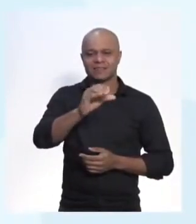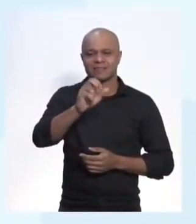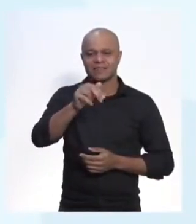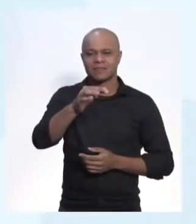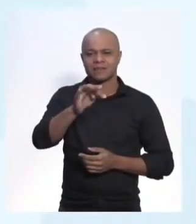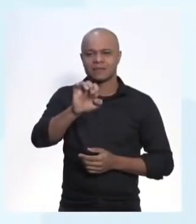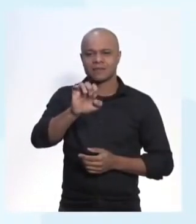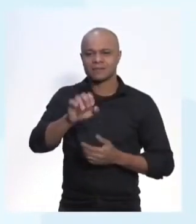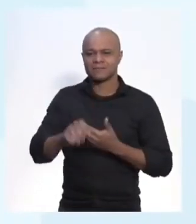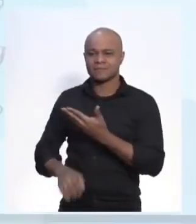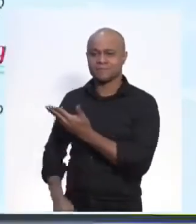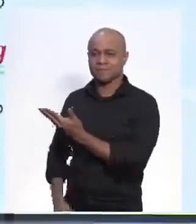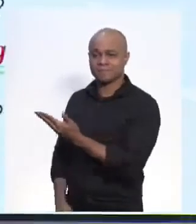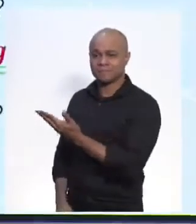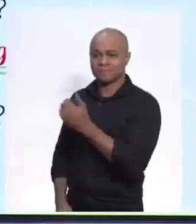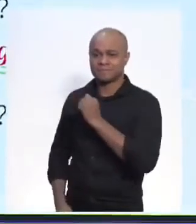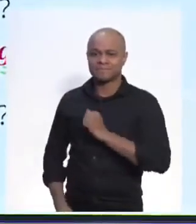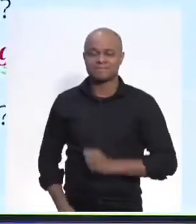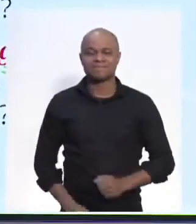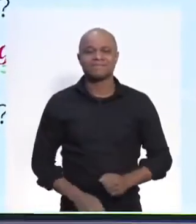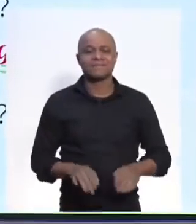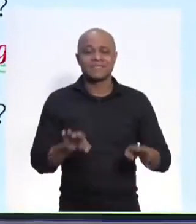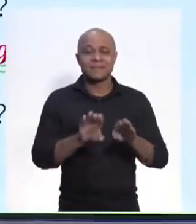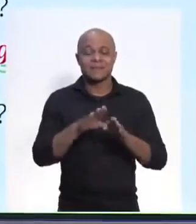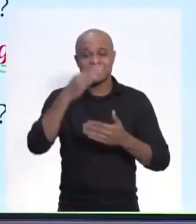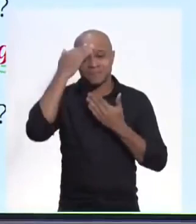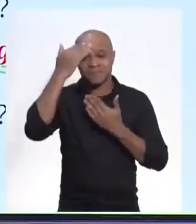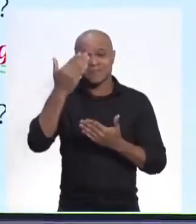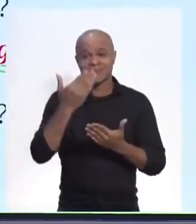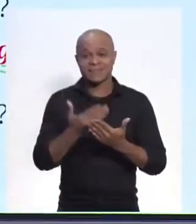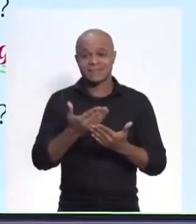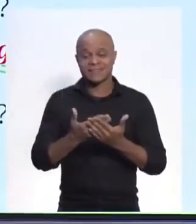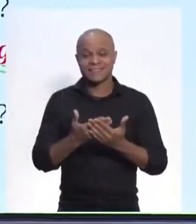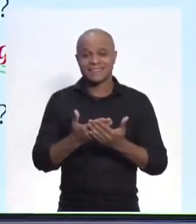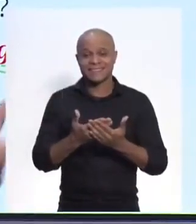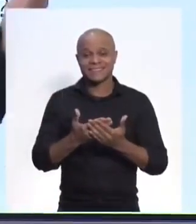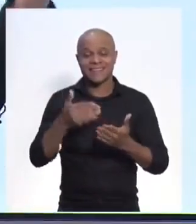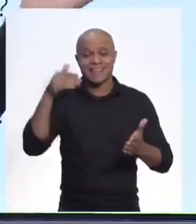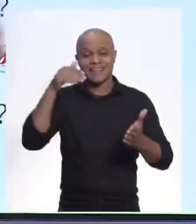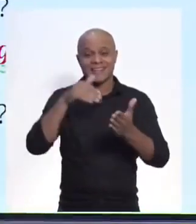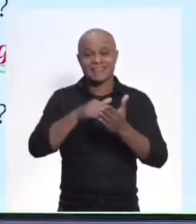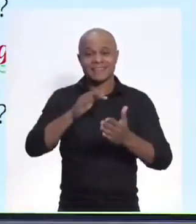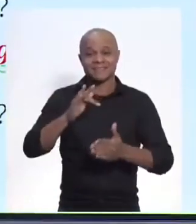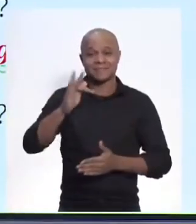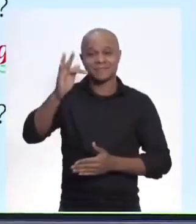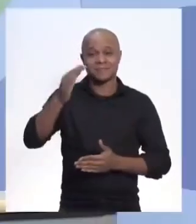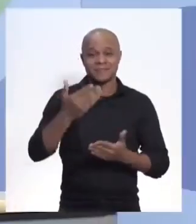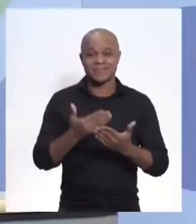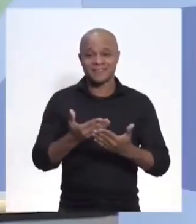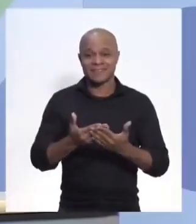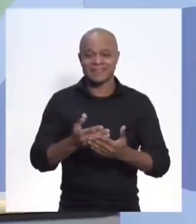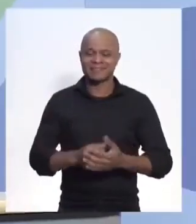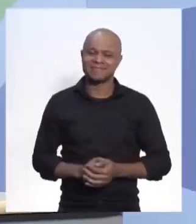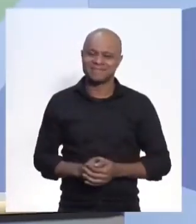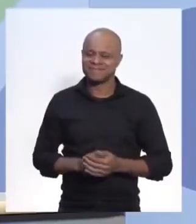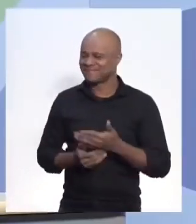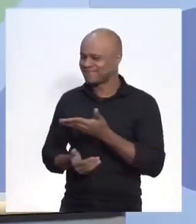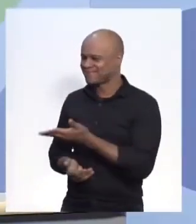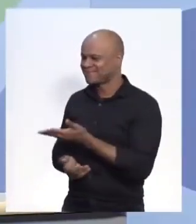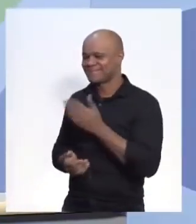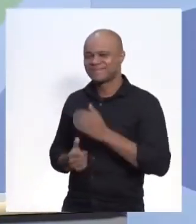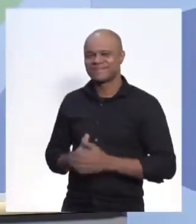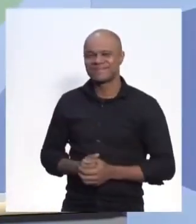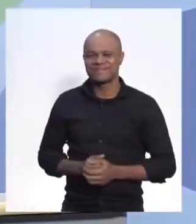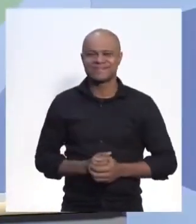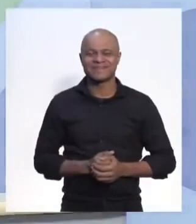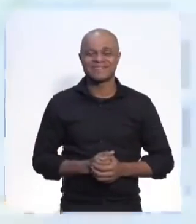bom, muito obrigada pela aula de hoje. Espero que vocês tenham gostado. E até uma próxima aula. Professora Inês? Pessoal, não